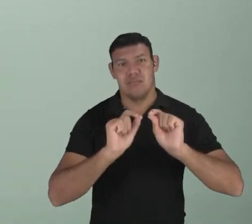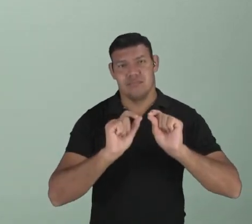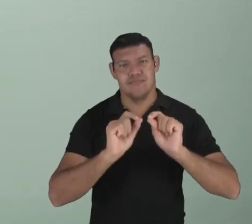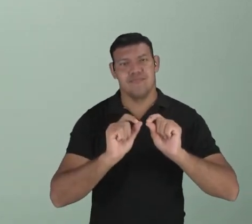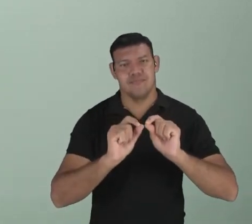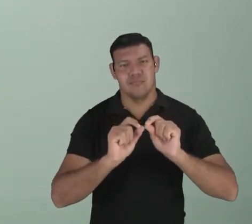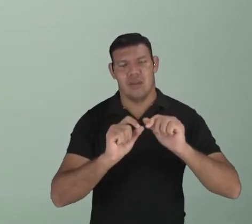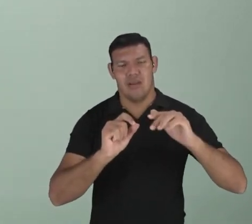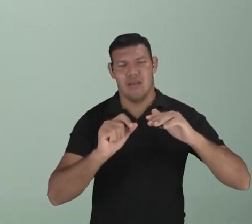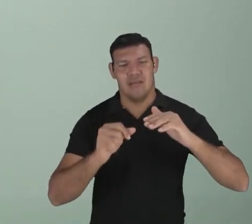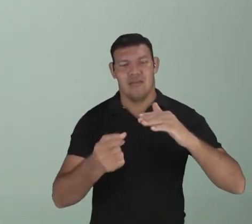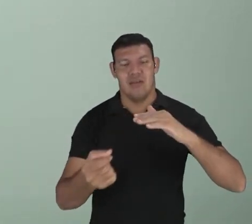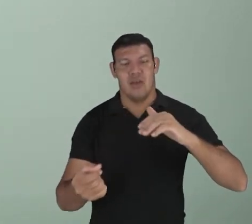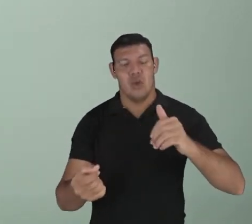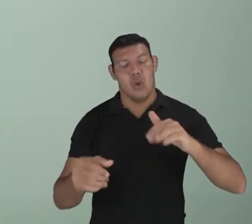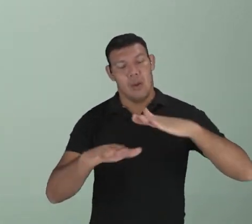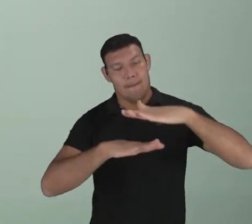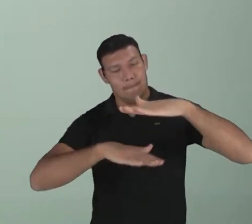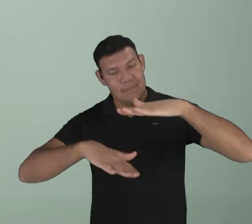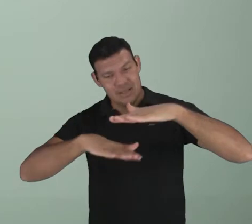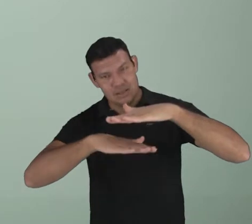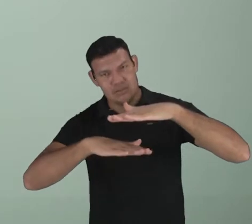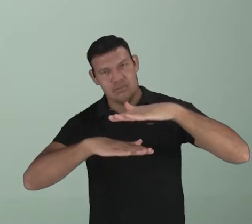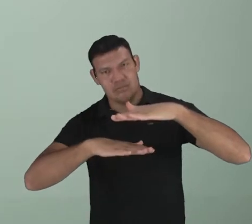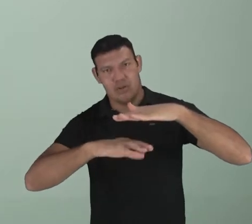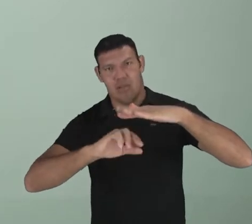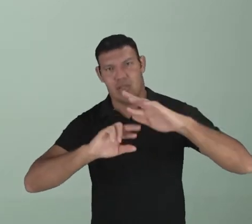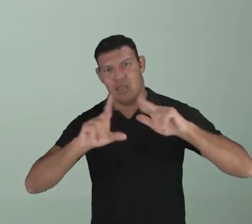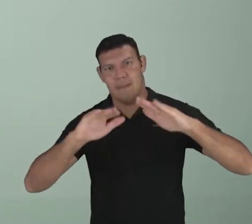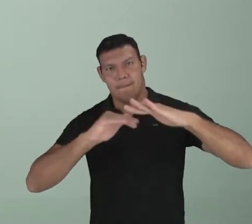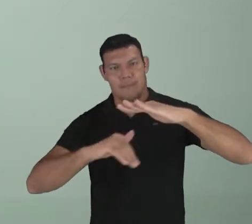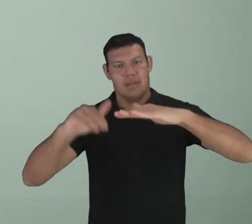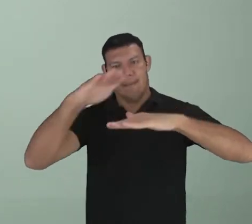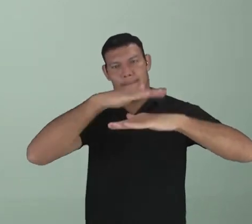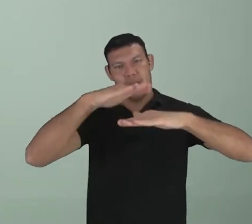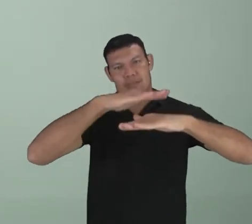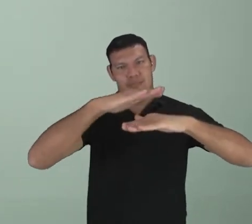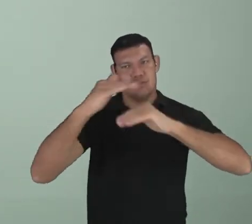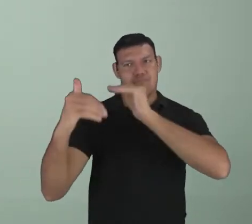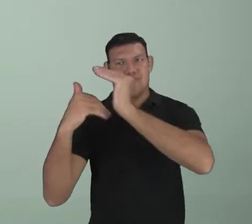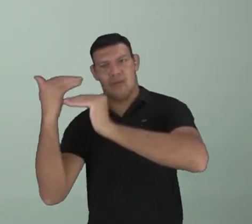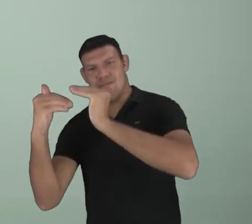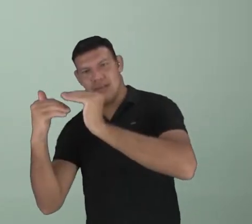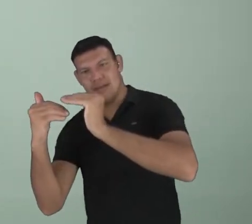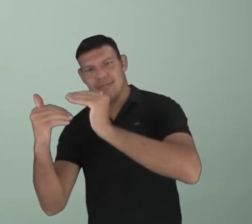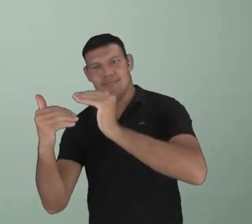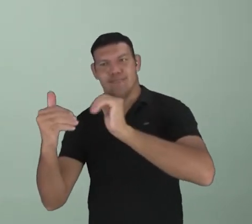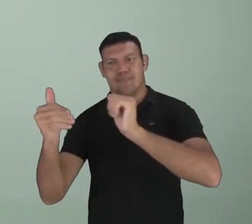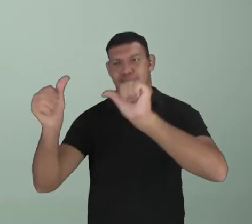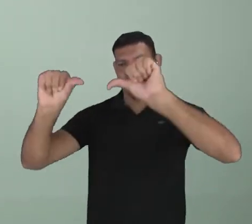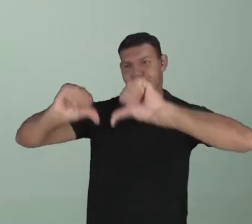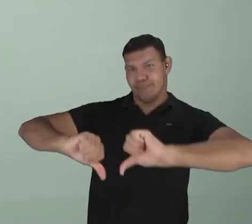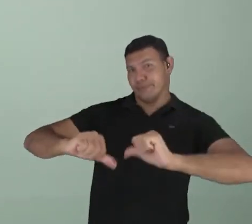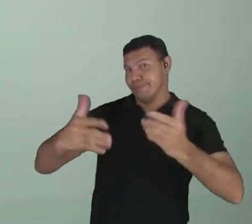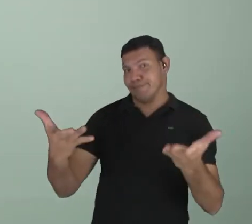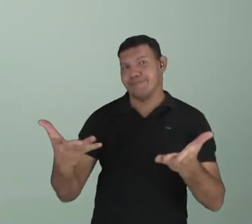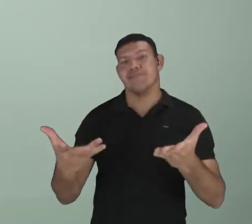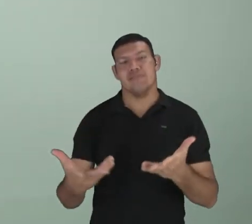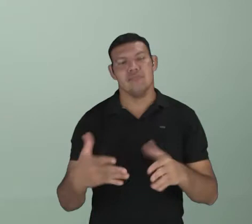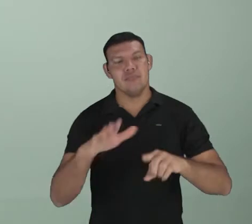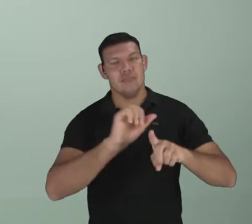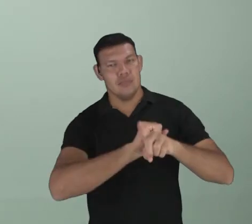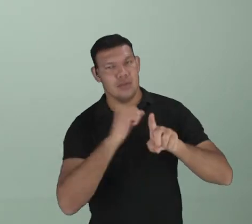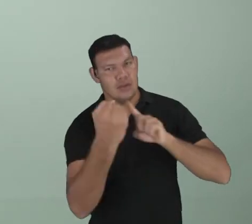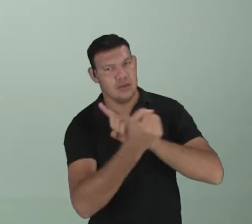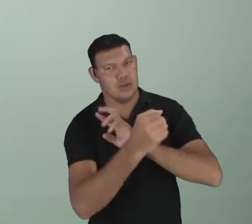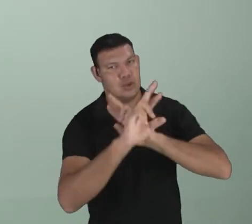civilização inferior e uma superior, o que é desenvolvida e o que não é, né? Então, são civilizações aí diferentes, né? Porque aí a gente